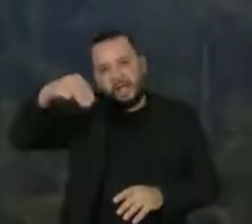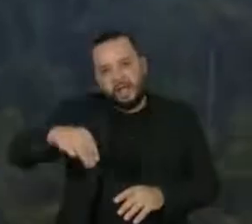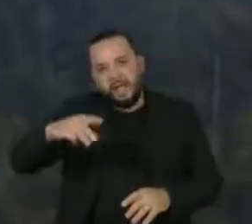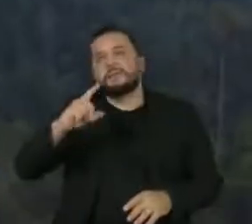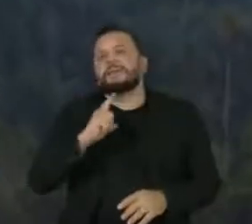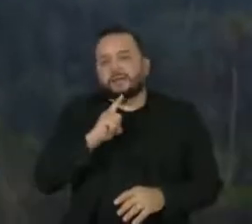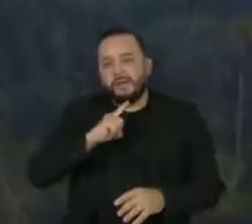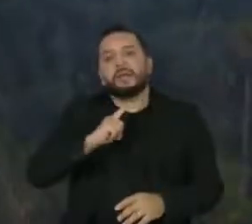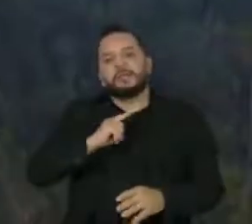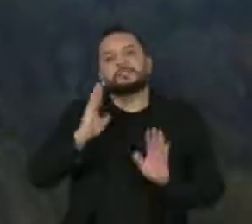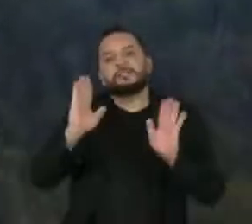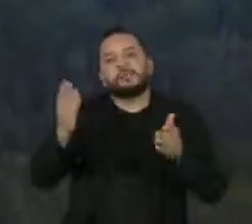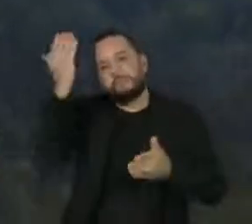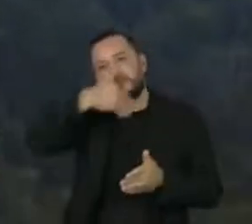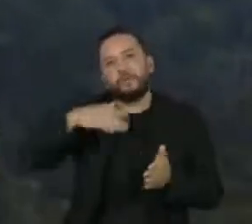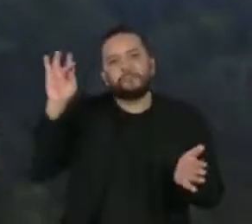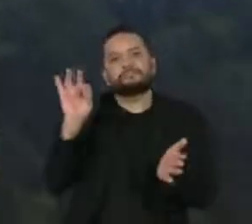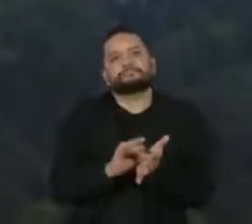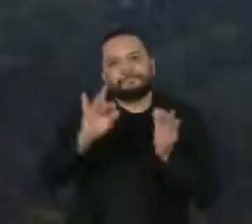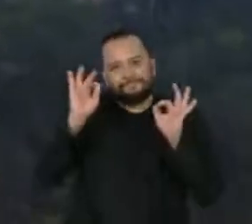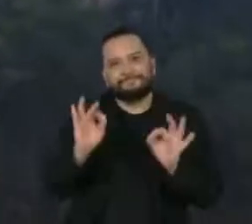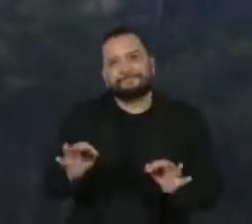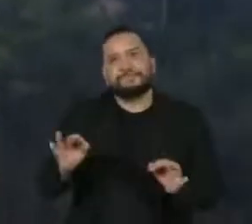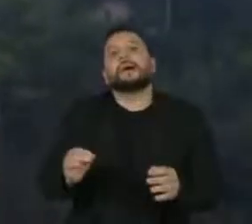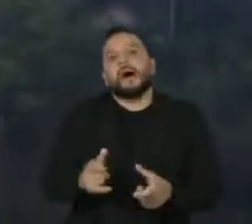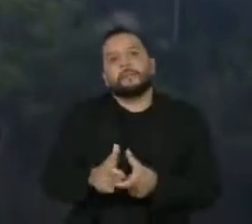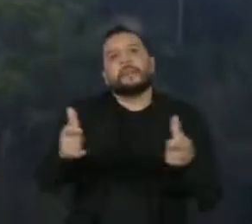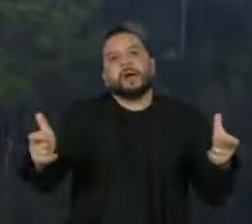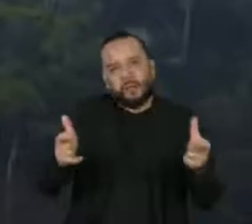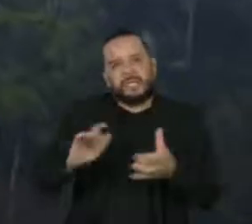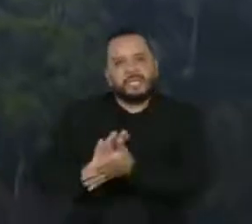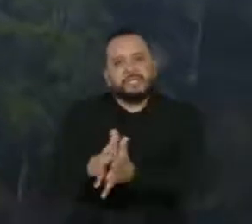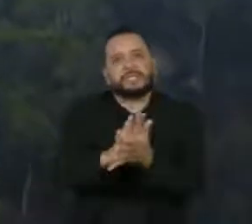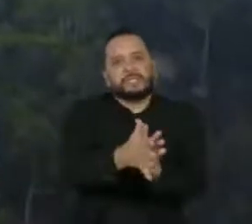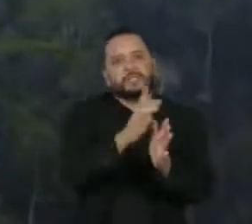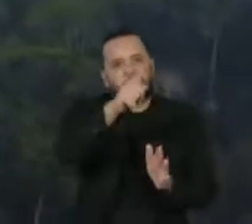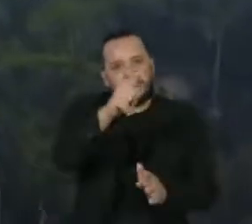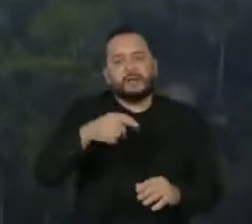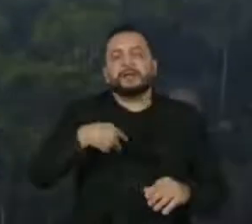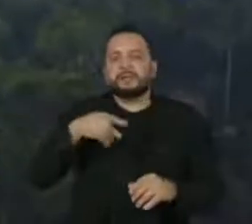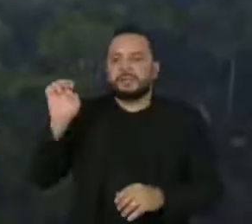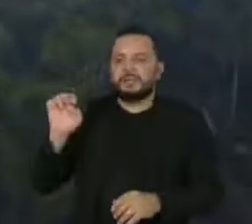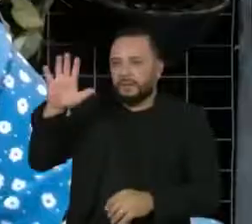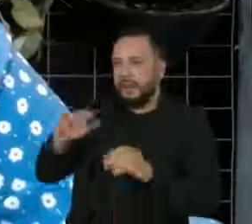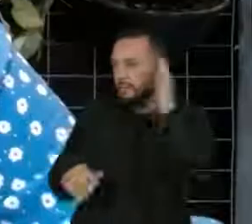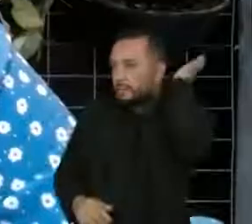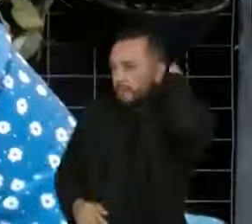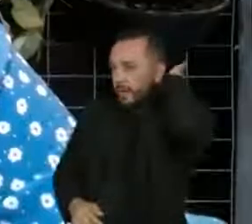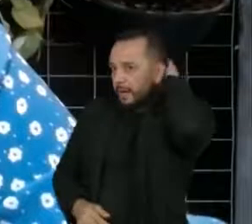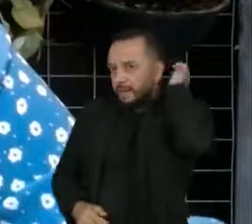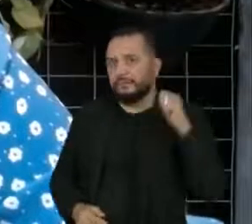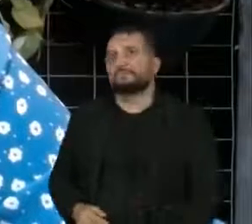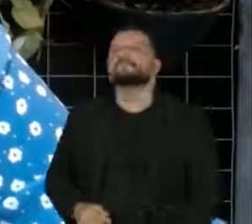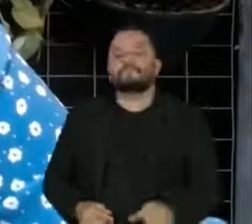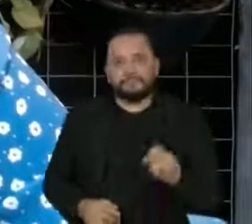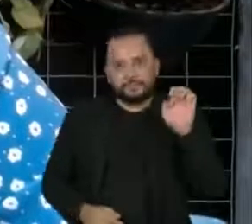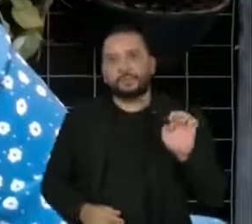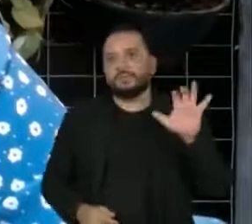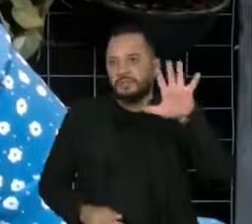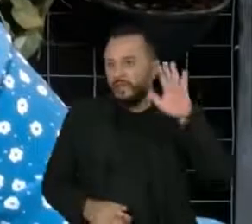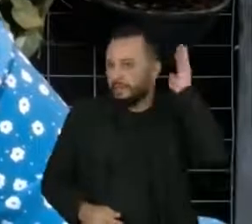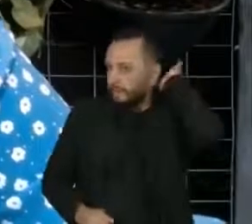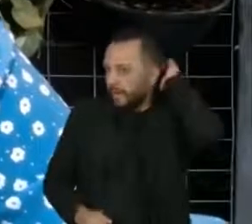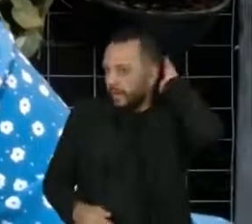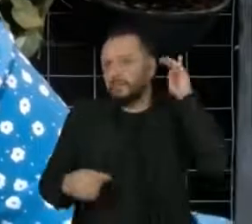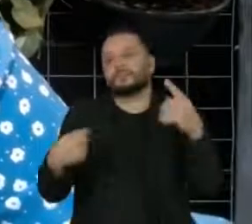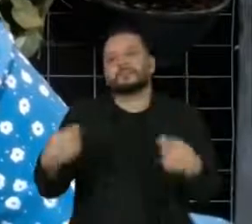reservas e concluiu que a maioria delas está no Pará. Isso indica que o estado do Pará, ele necessita